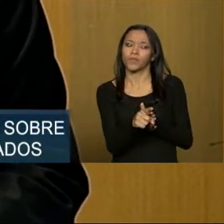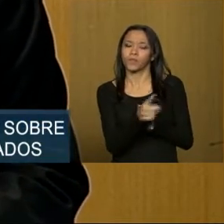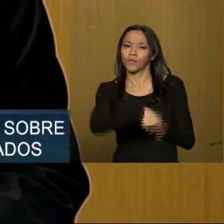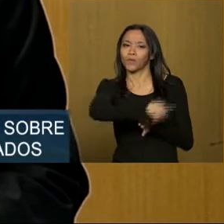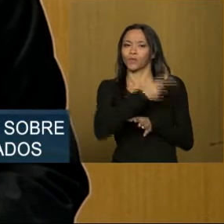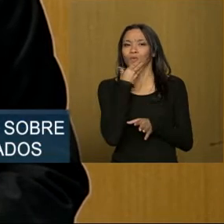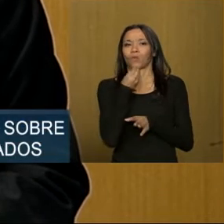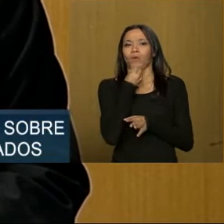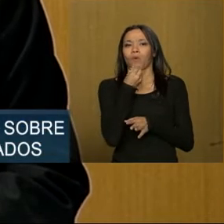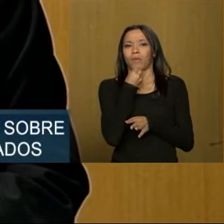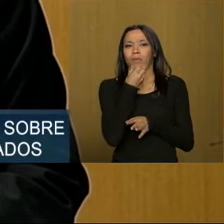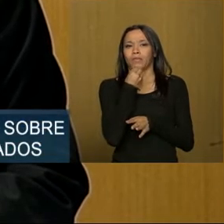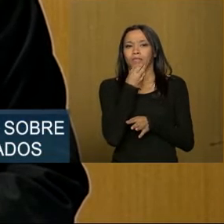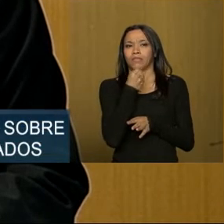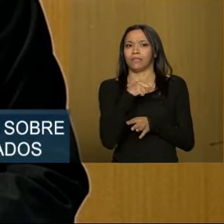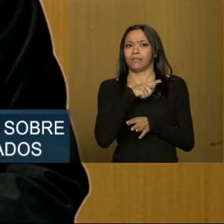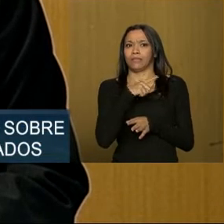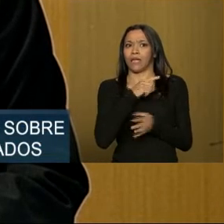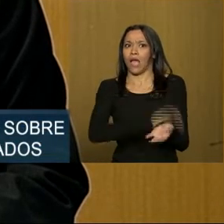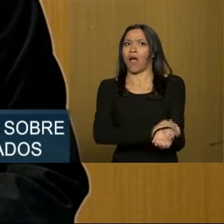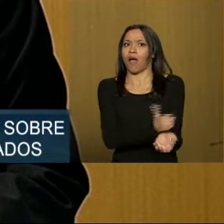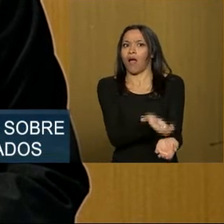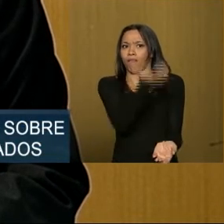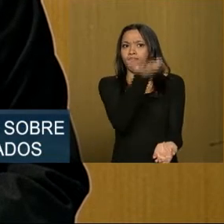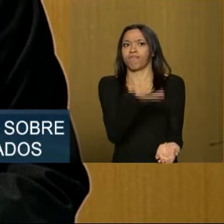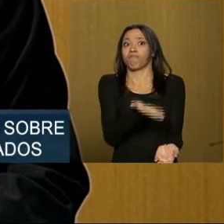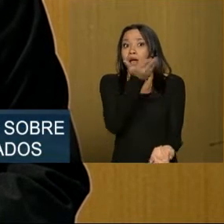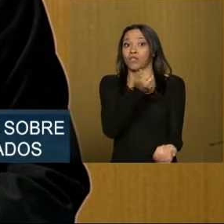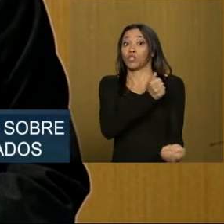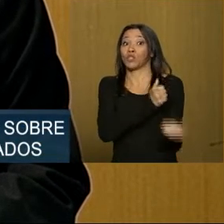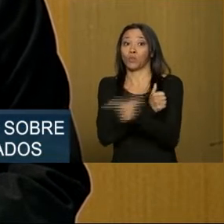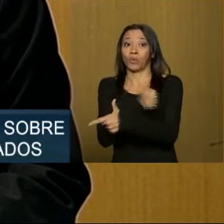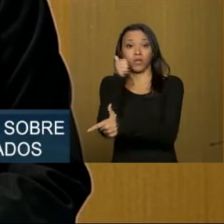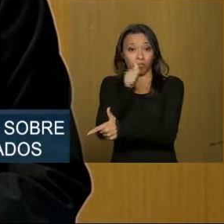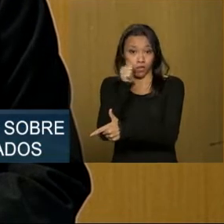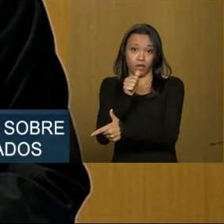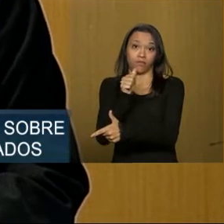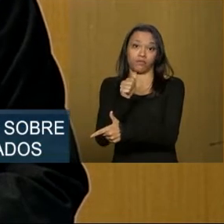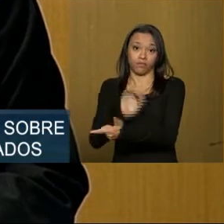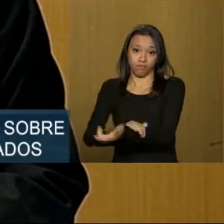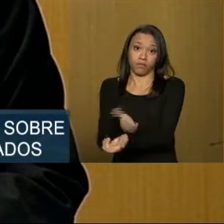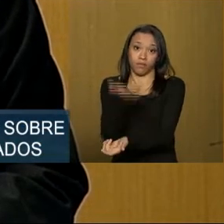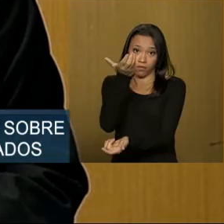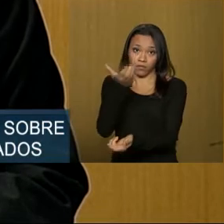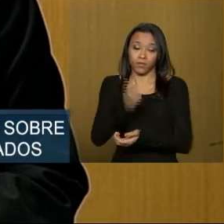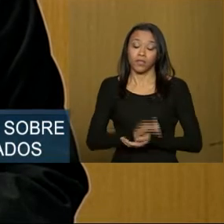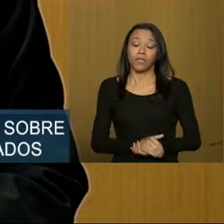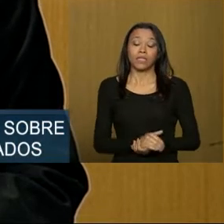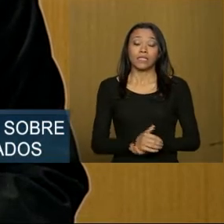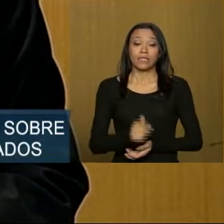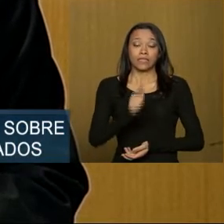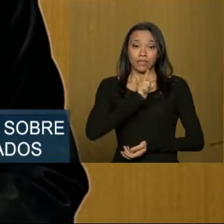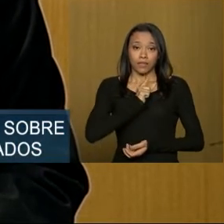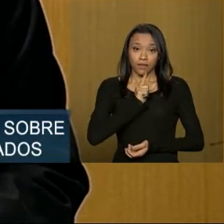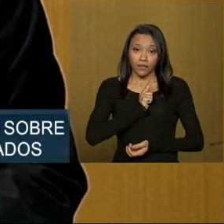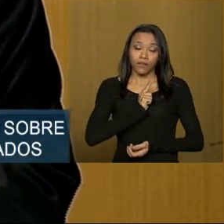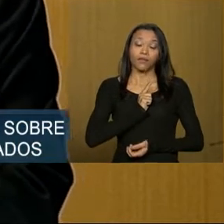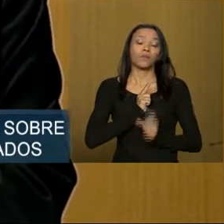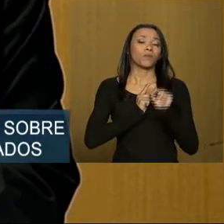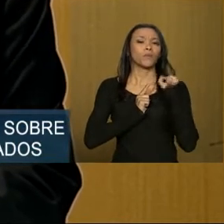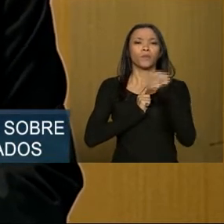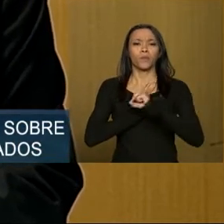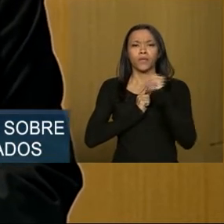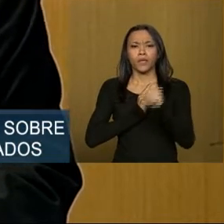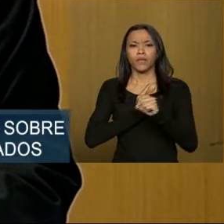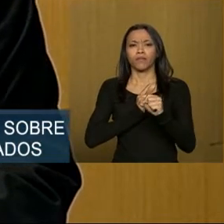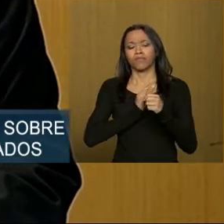têm a pressão mais elevada. Próximo. Existe, então, uma distribuição diferente ao longo